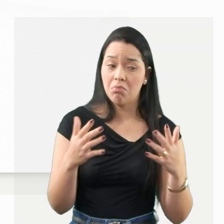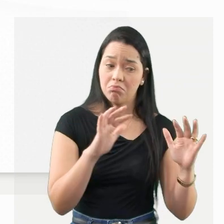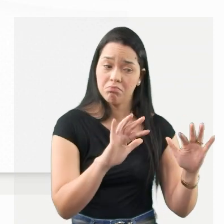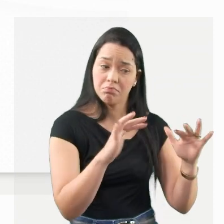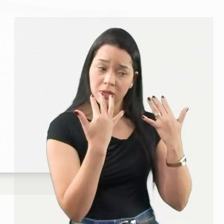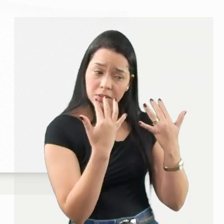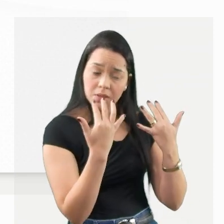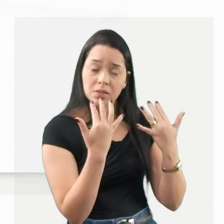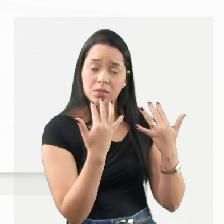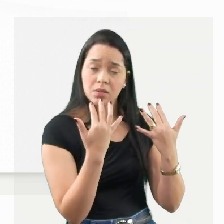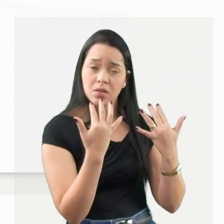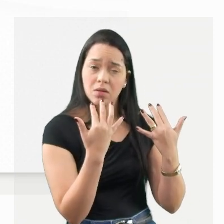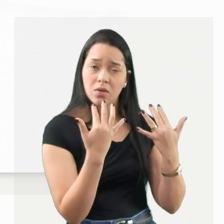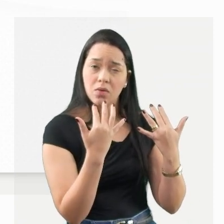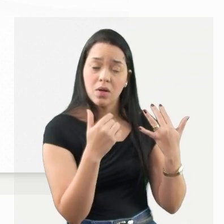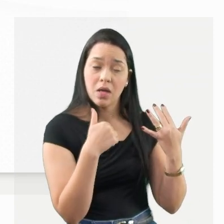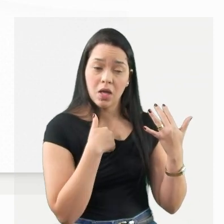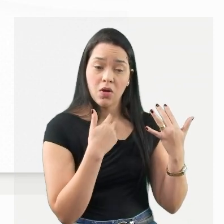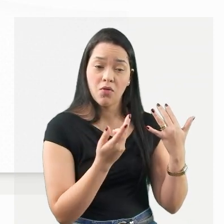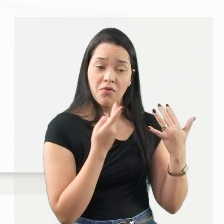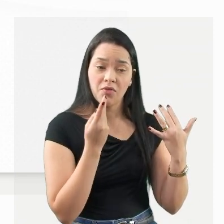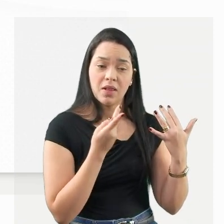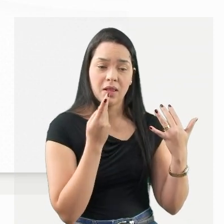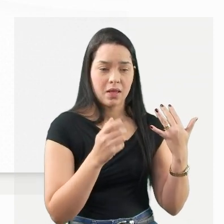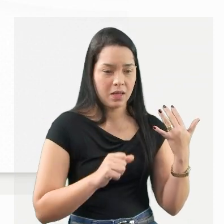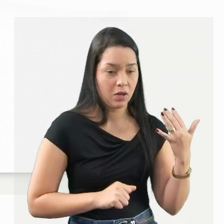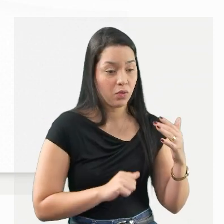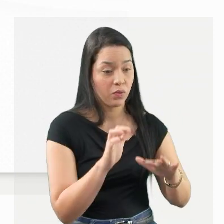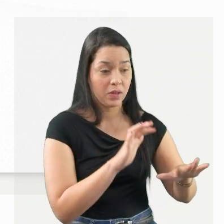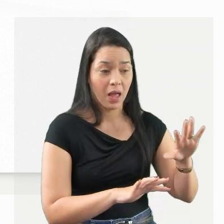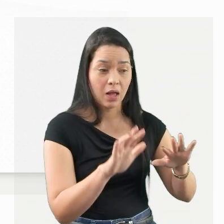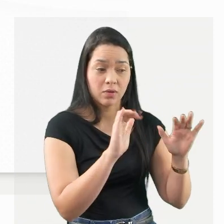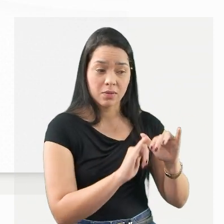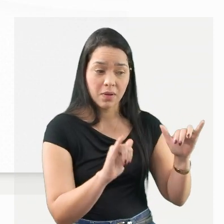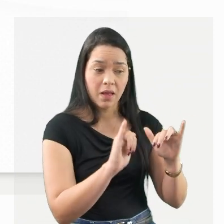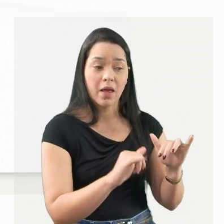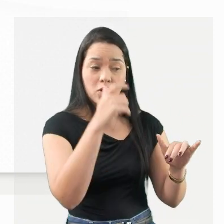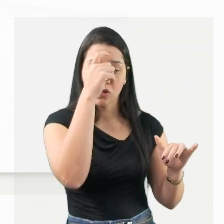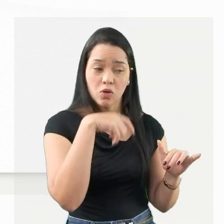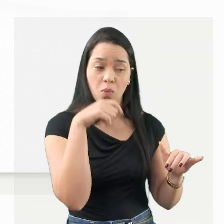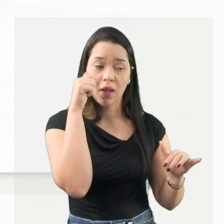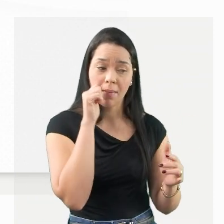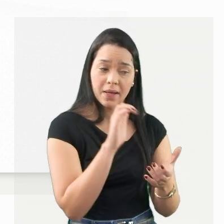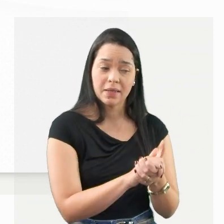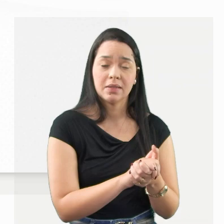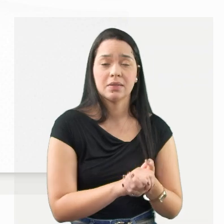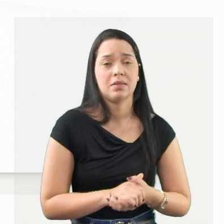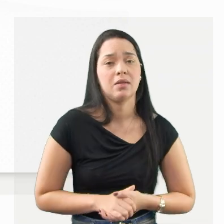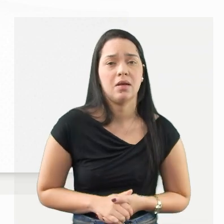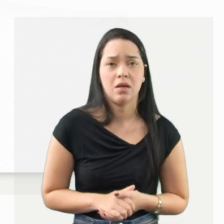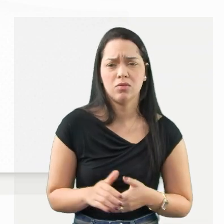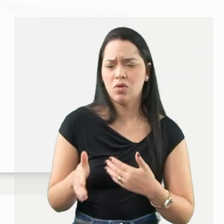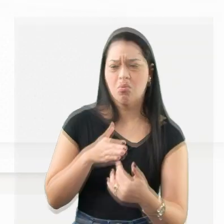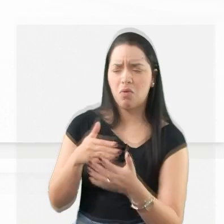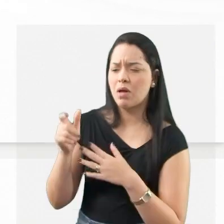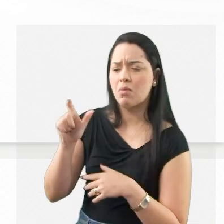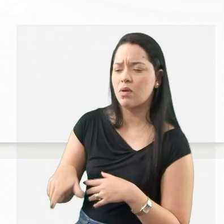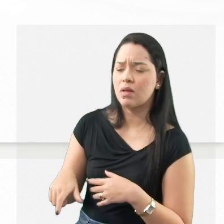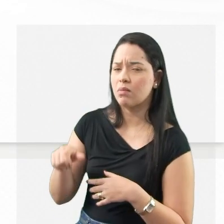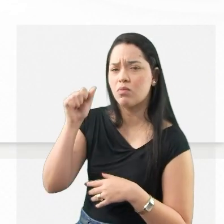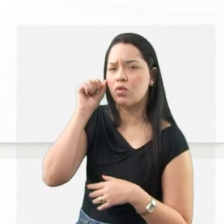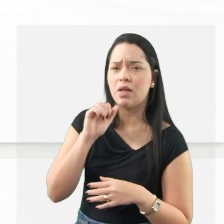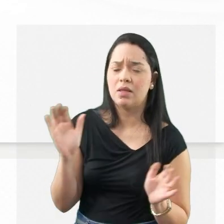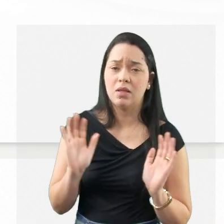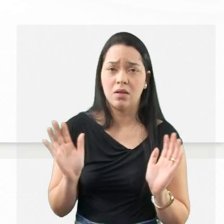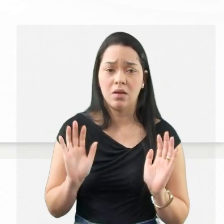atenção, virgulino, né? Que agora eu vou falar. Cuidado com tuas palavras, eu sou mulher para casar, né? Não sou qualquer mulher, sou mulher para